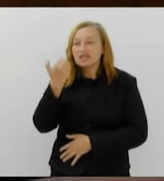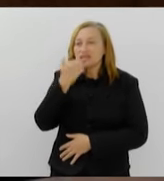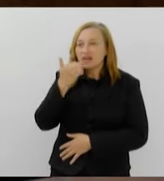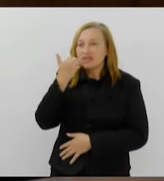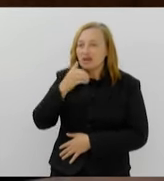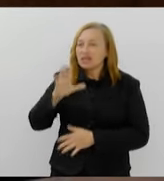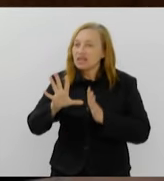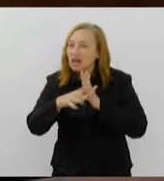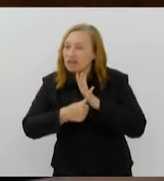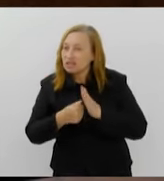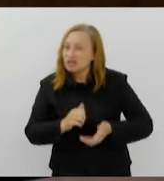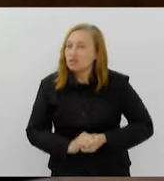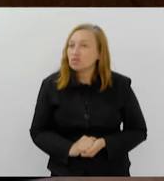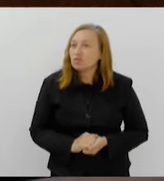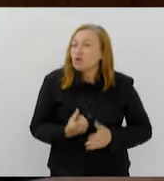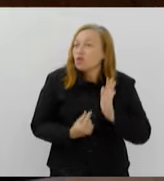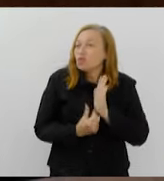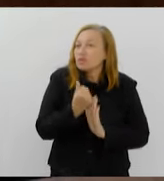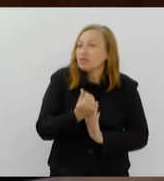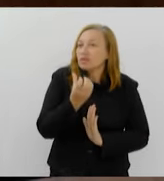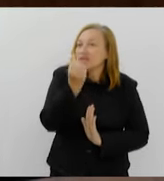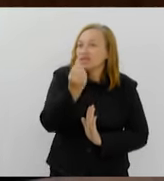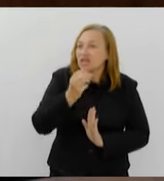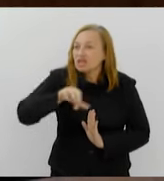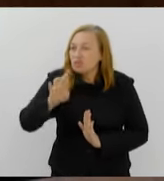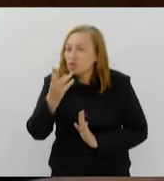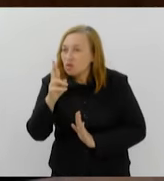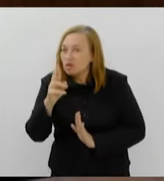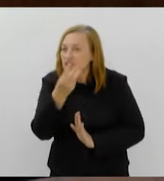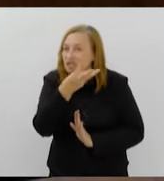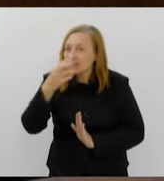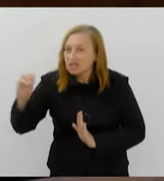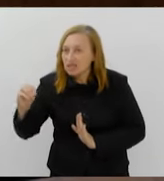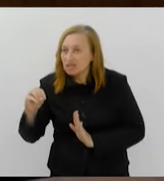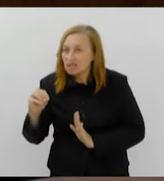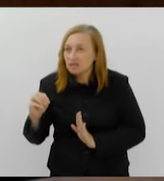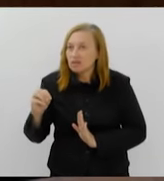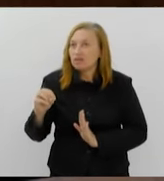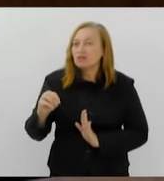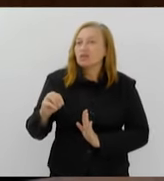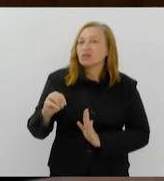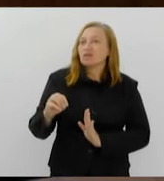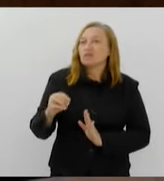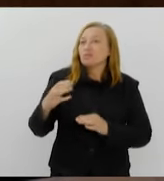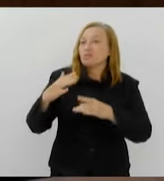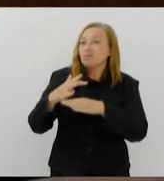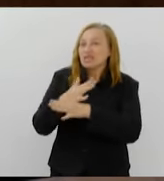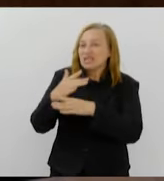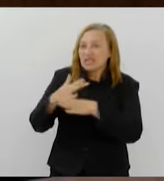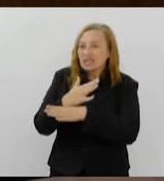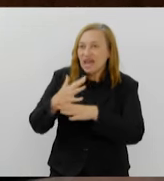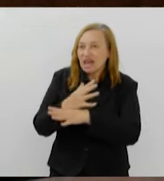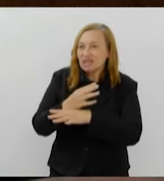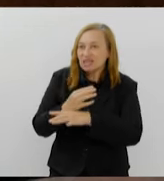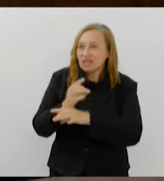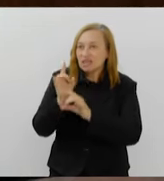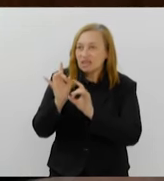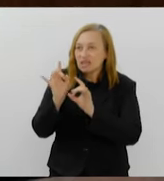ladrão um orçamento de 6 bilhões 300 milhões de reais uma cidade entregue à